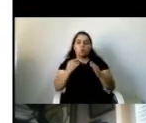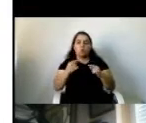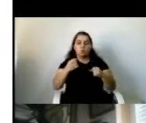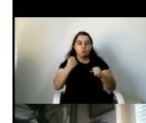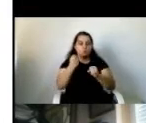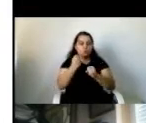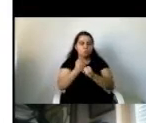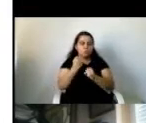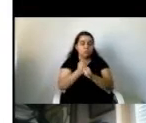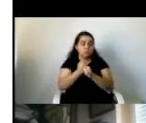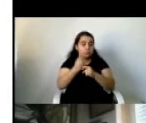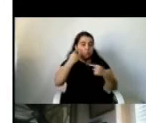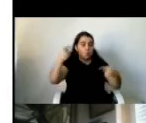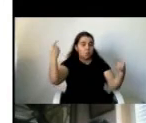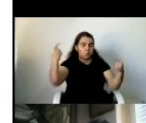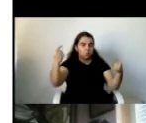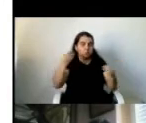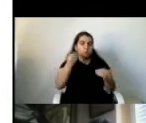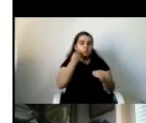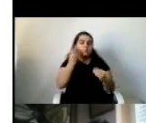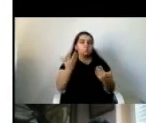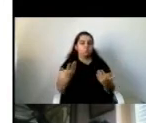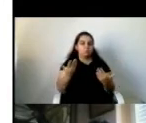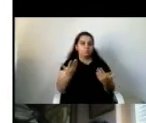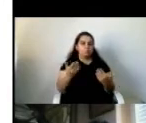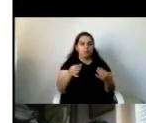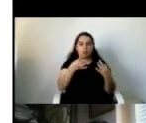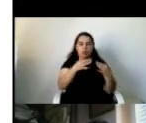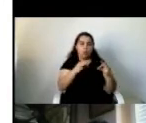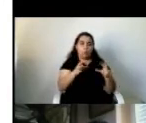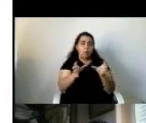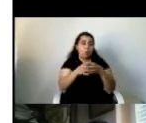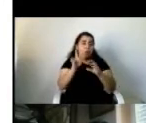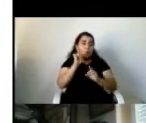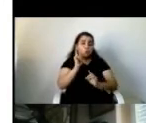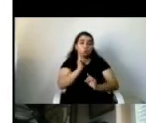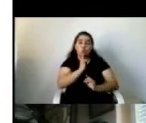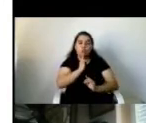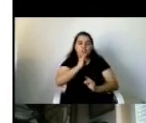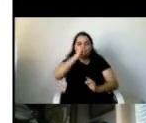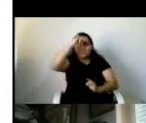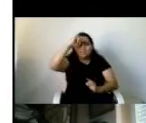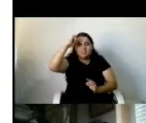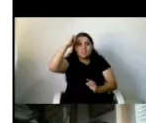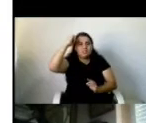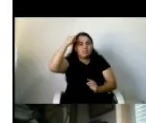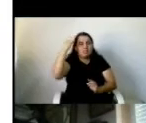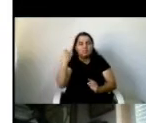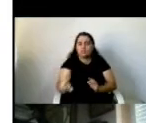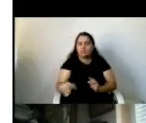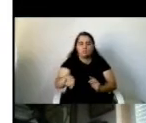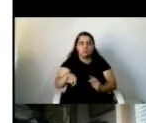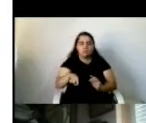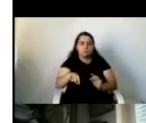serviços públicos em Portugal, não é de estranhar que a comunidade surda, por exemplo, tem enormes,